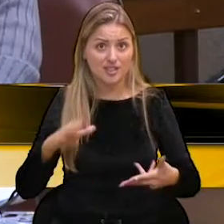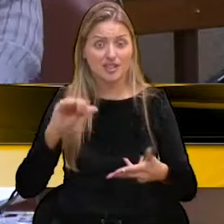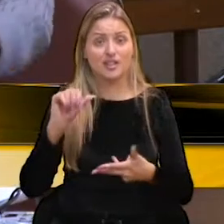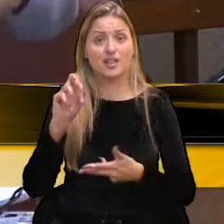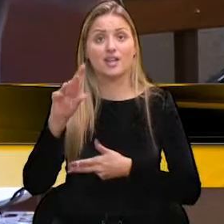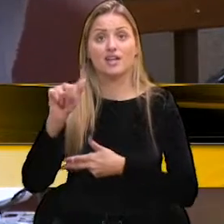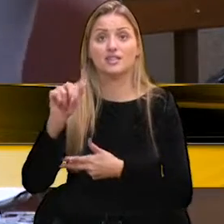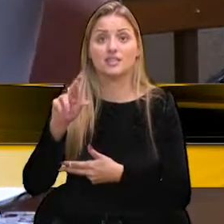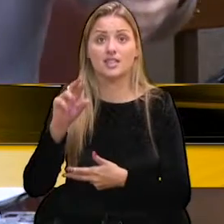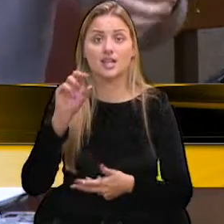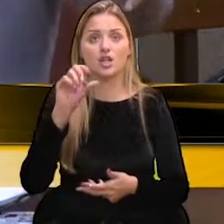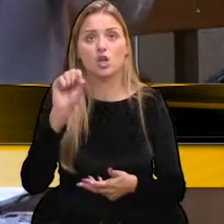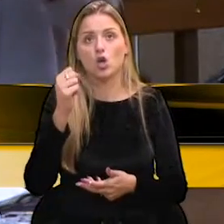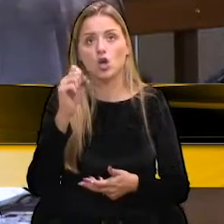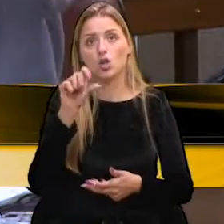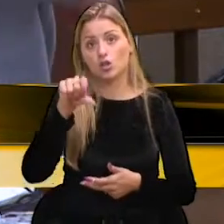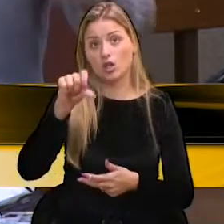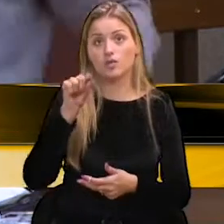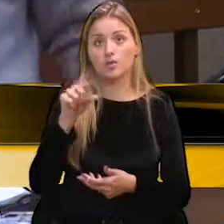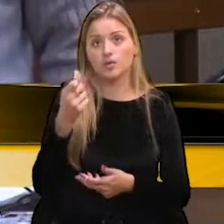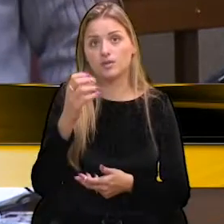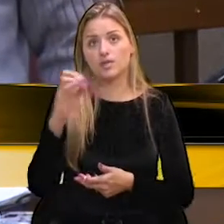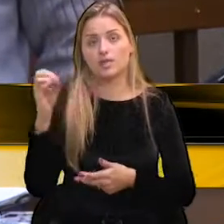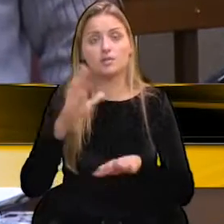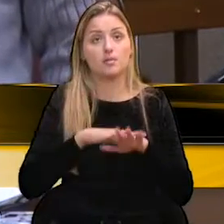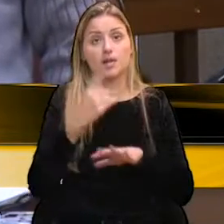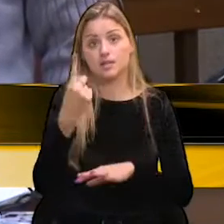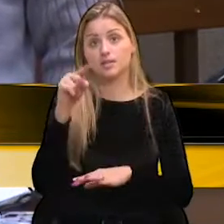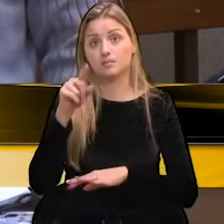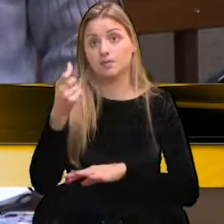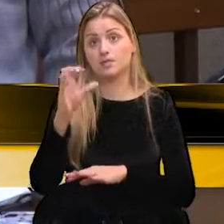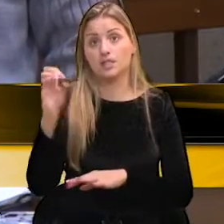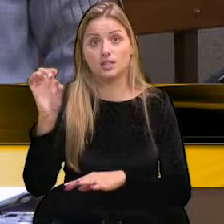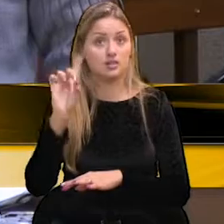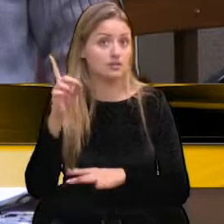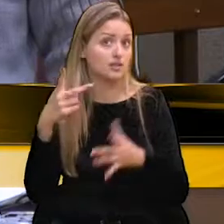animais. Aliás, 9.600, porque em 3 meses mais 1.600 deixaram de ser